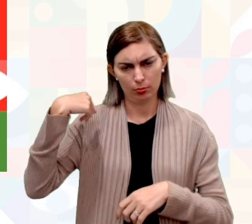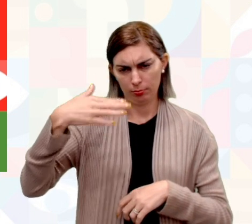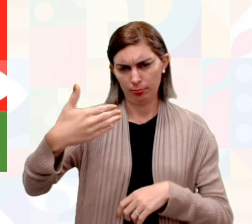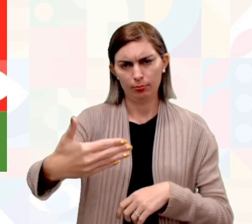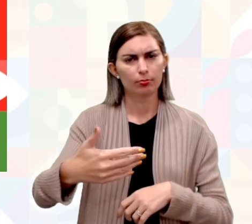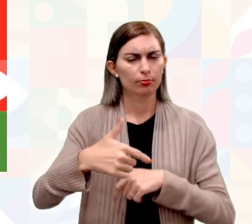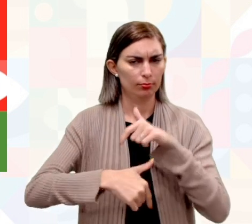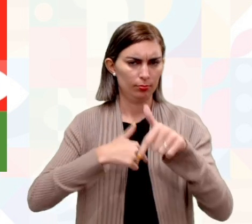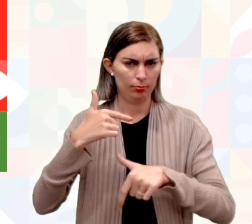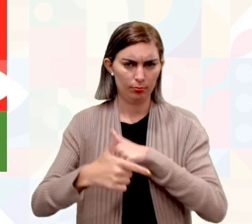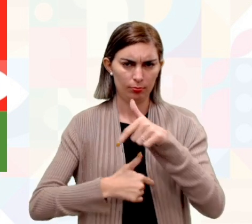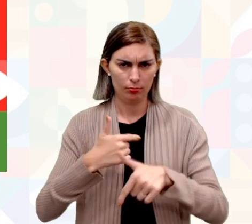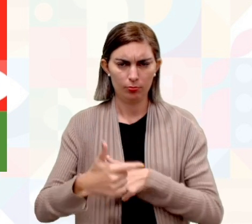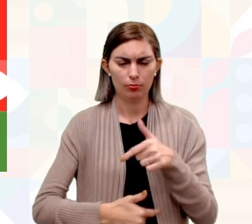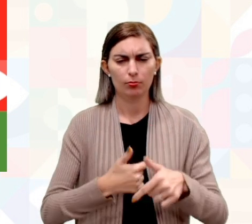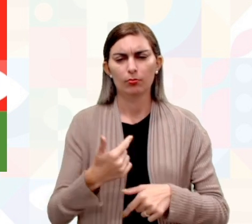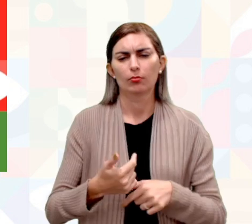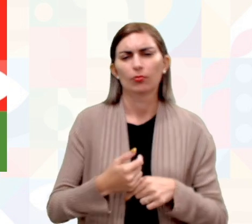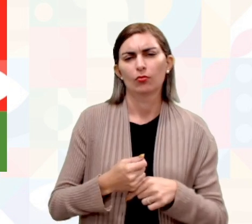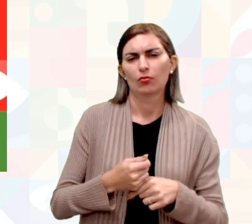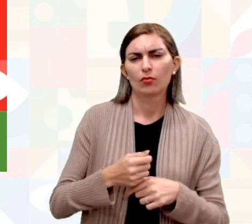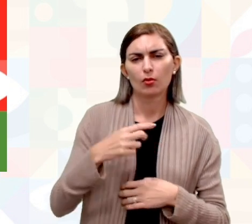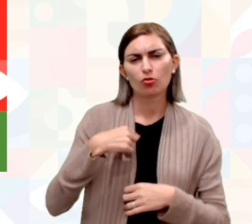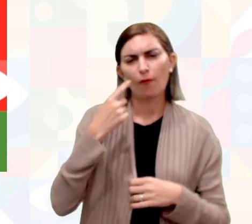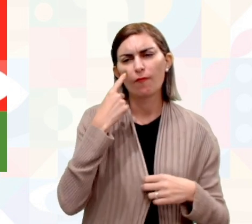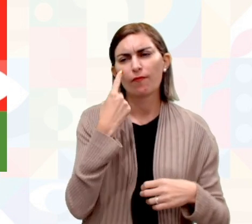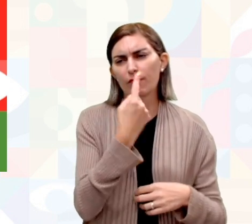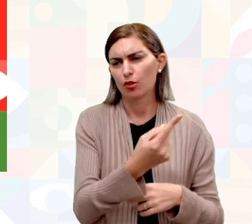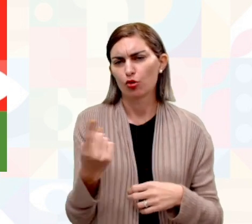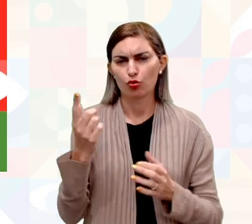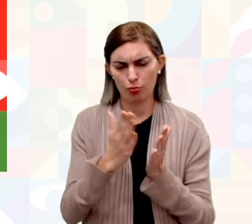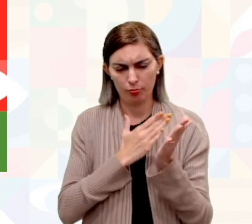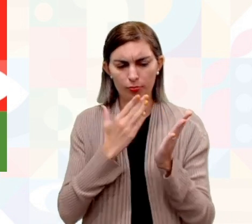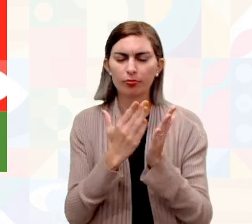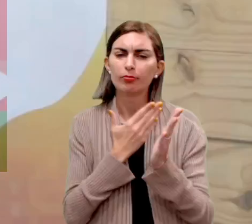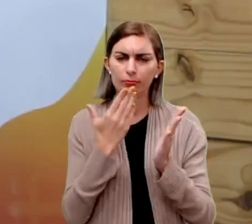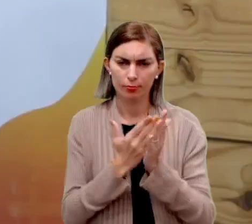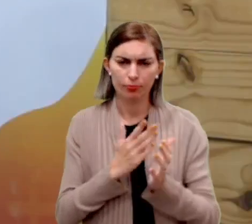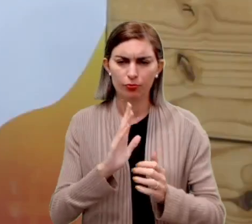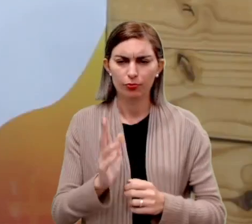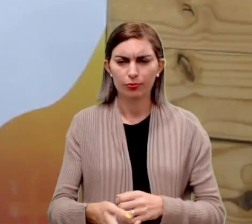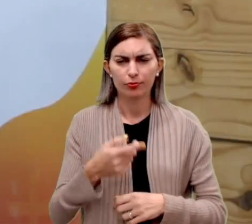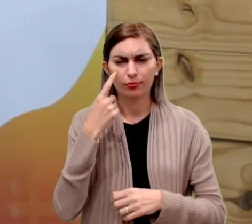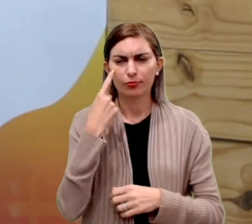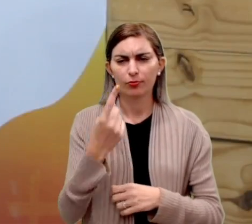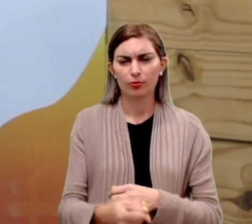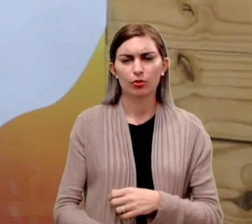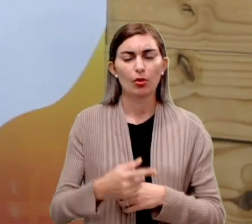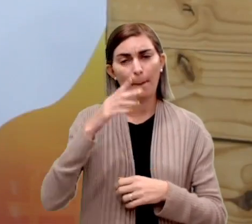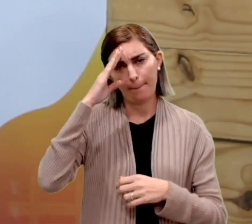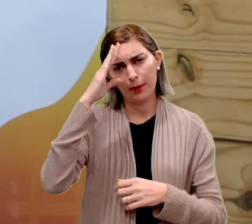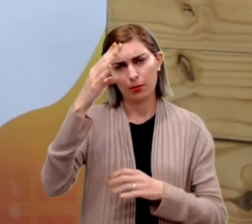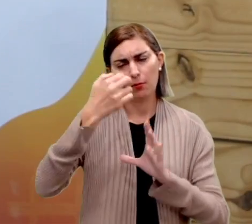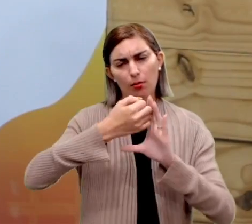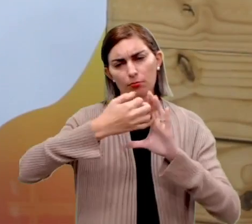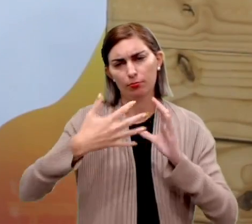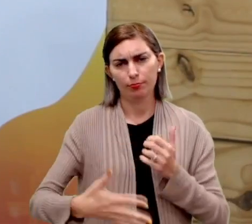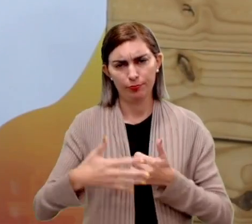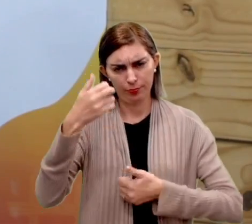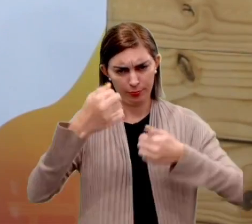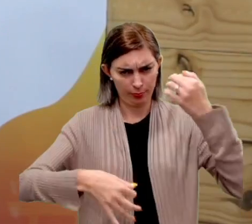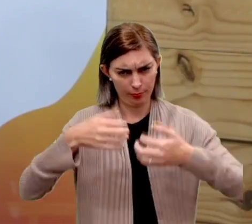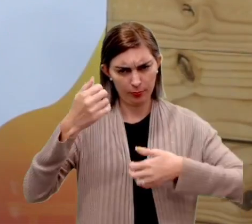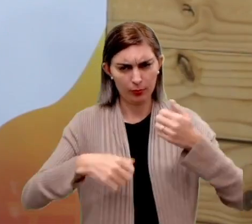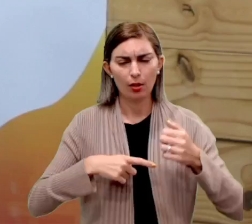trabalho. Então, espero que você já tenha visto o nosso e-book, tá? Já tenha visto essas principais definições que serão